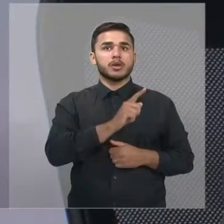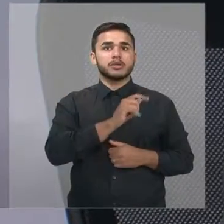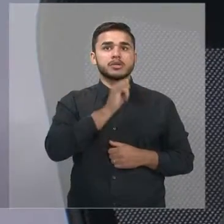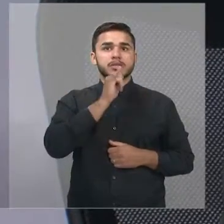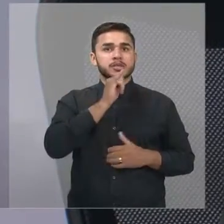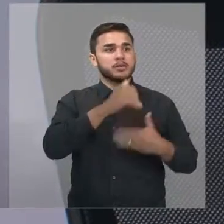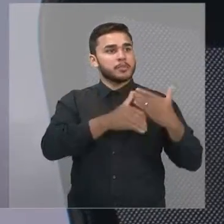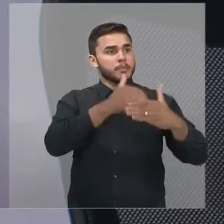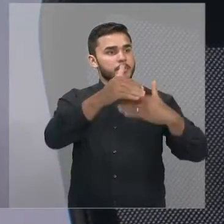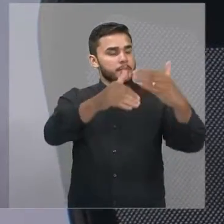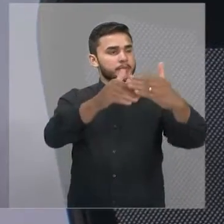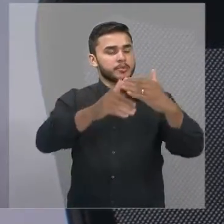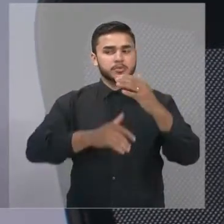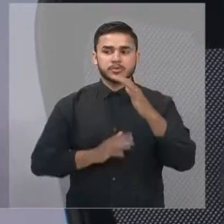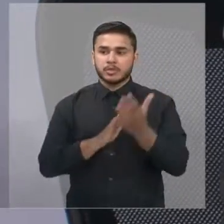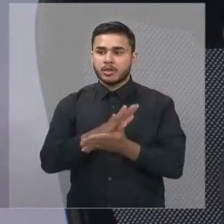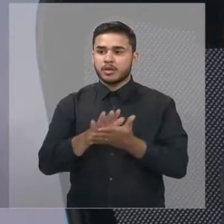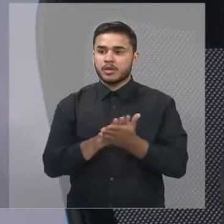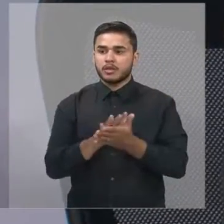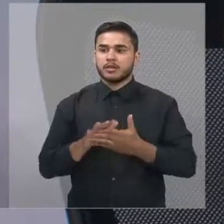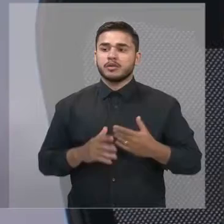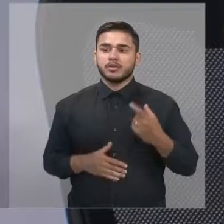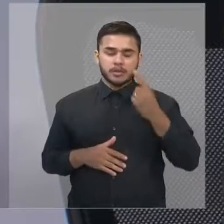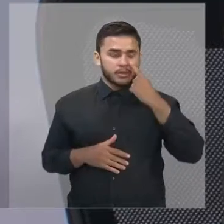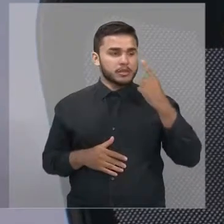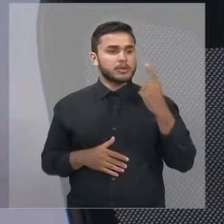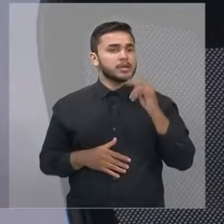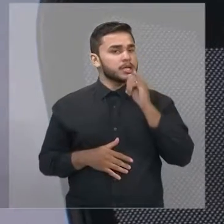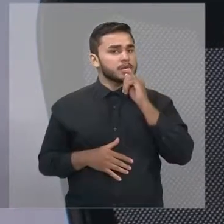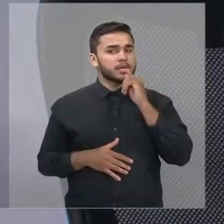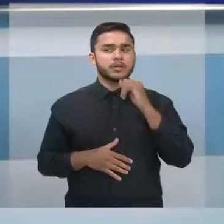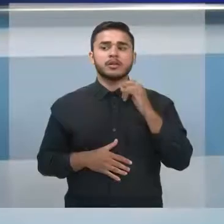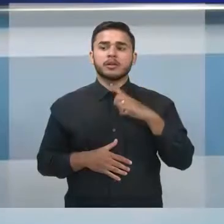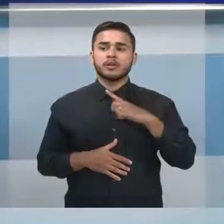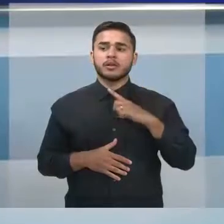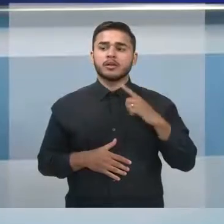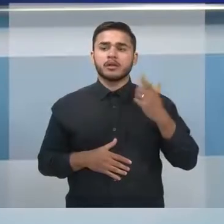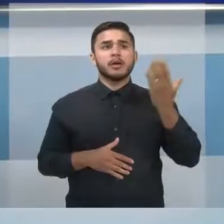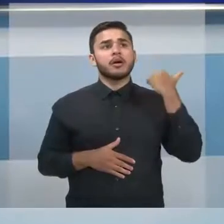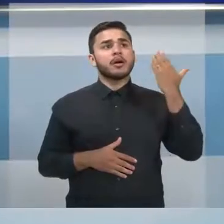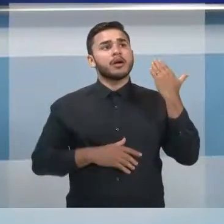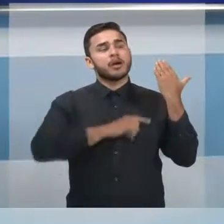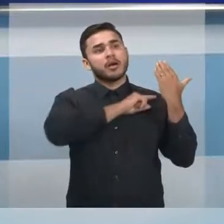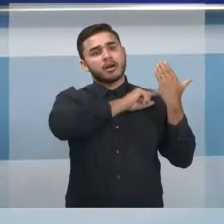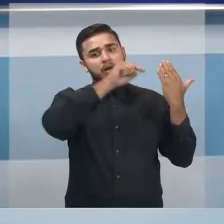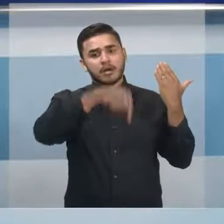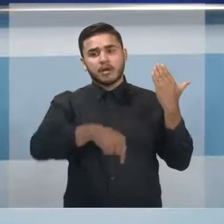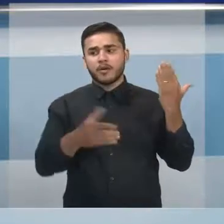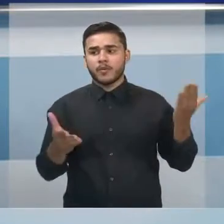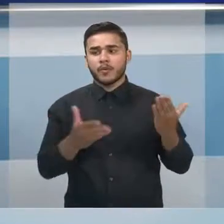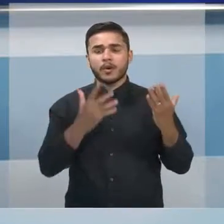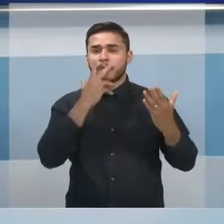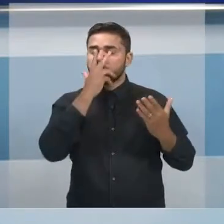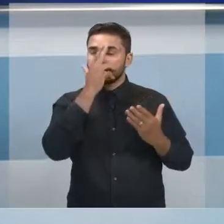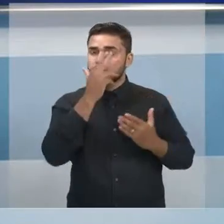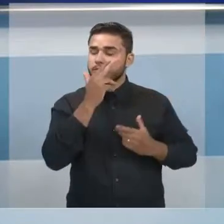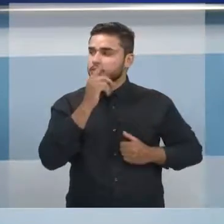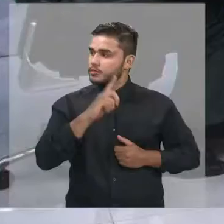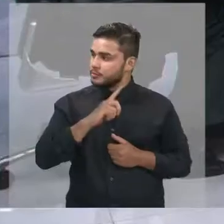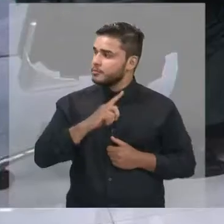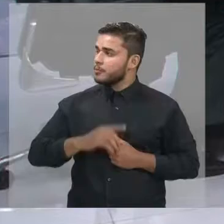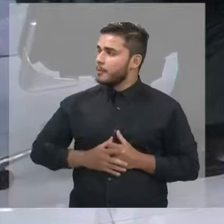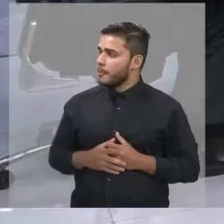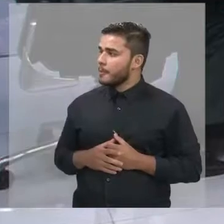evoluíram. Agora, a gente achar também que a gente vai chegar nessa evolução sem contradição, a gente ainda está trazendo o passado para o presente ainda